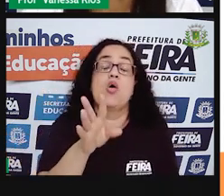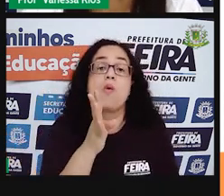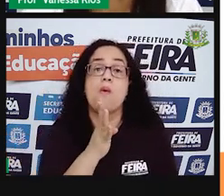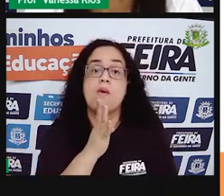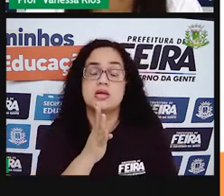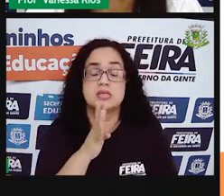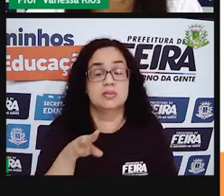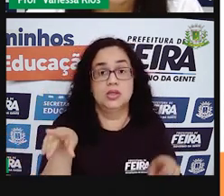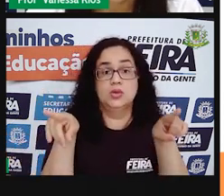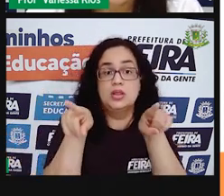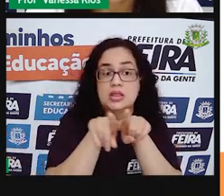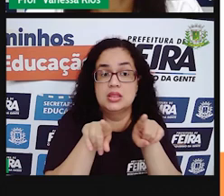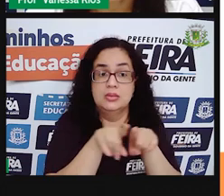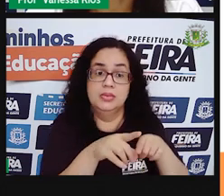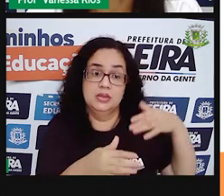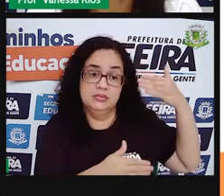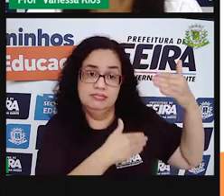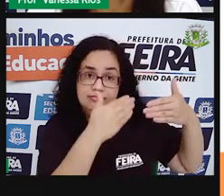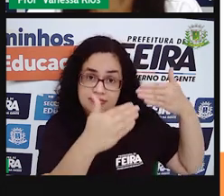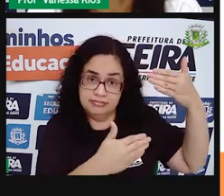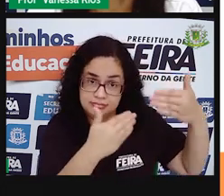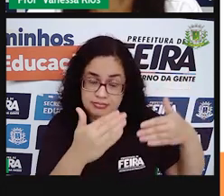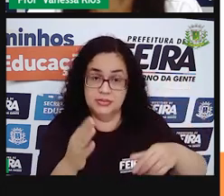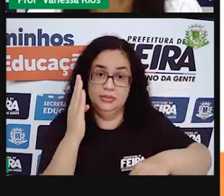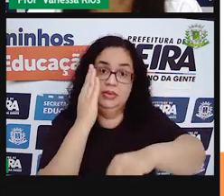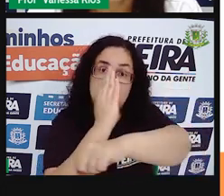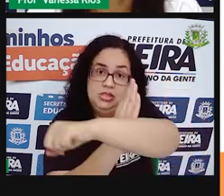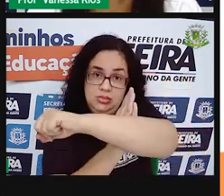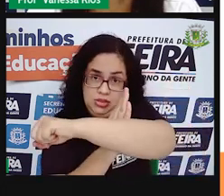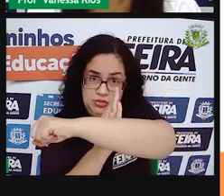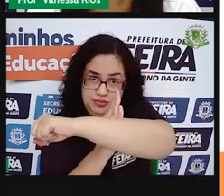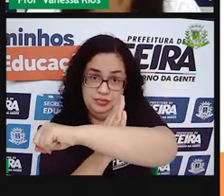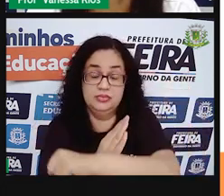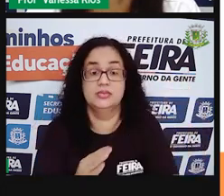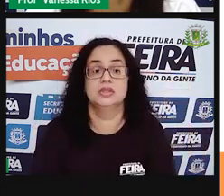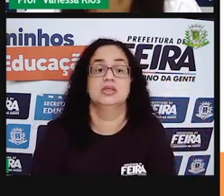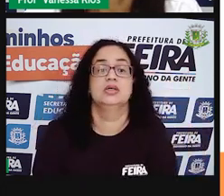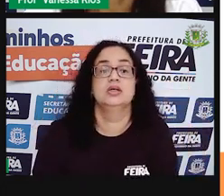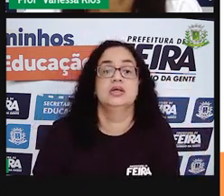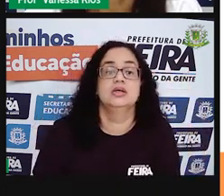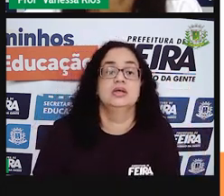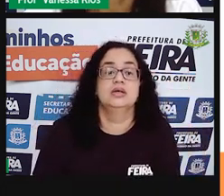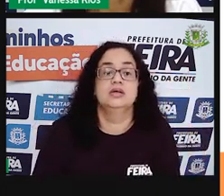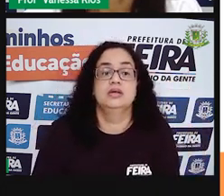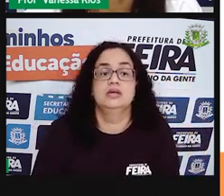conhecimento também passou para a Idade Média, e aí foi assim,